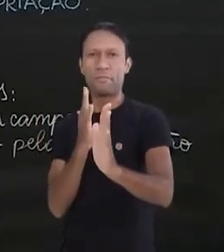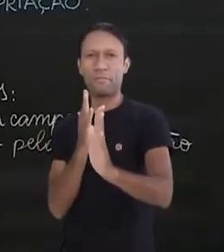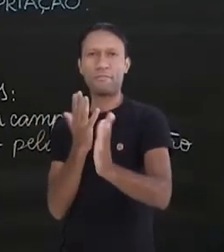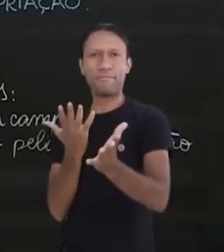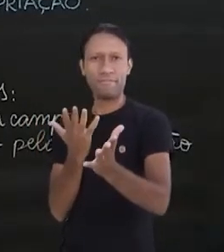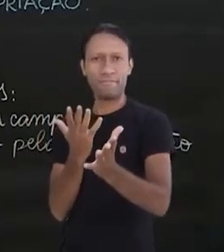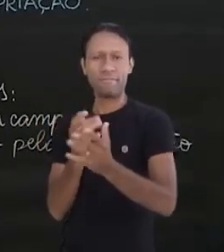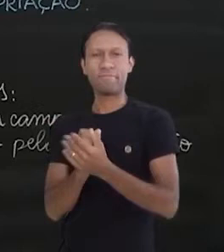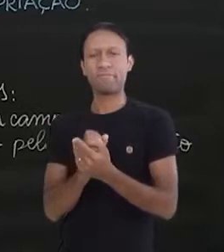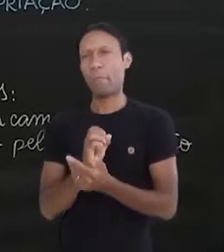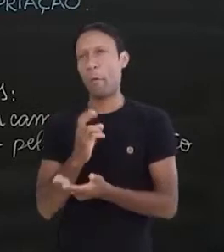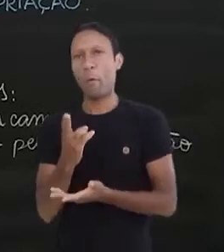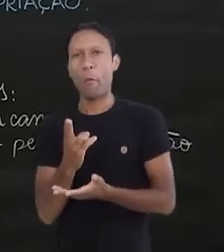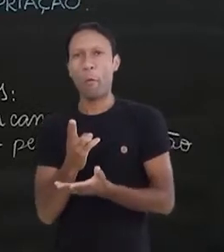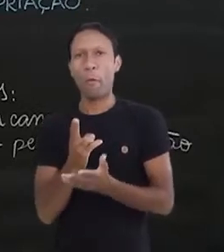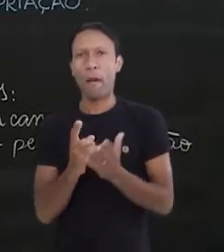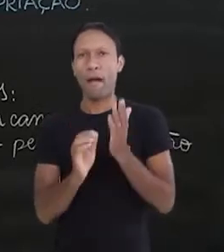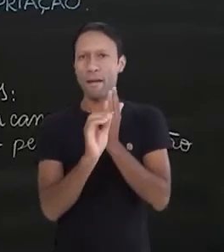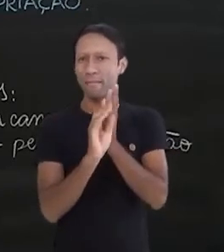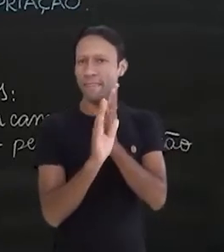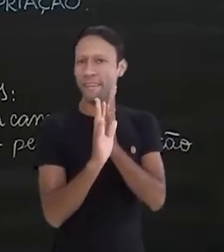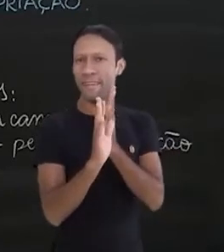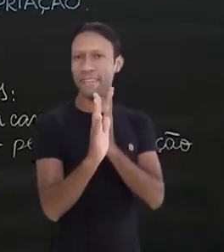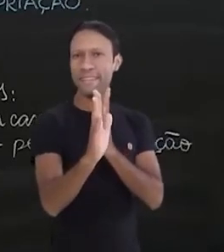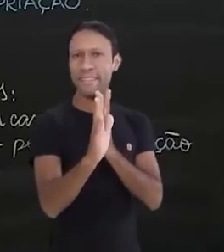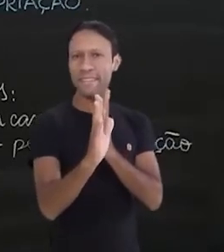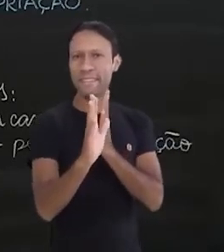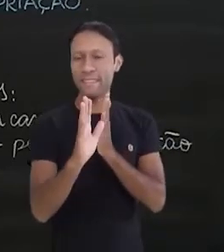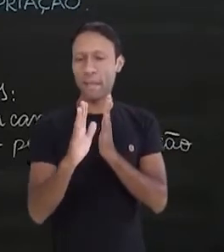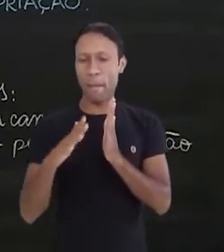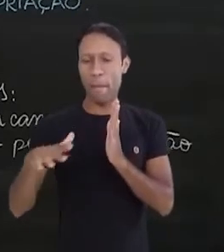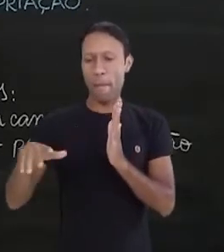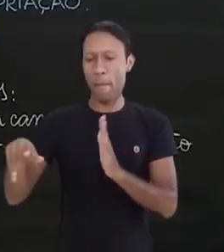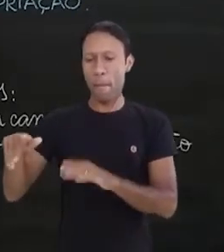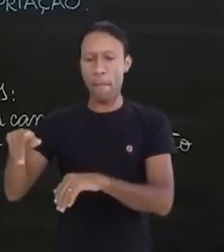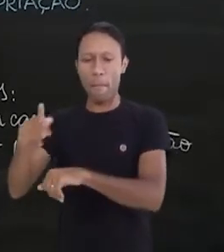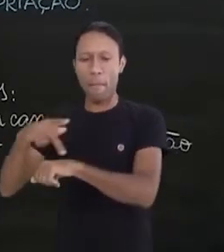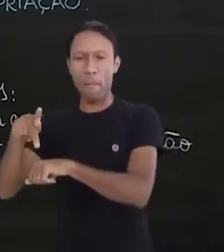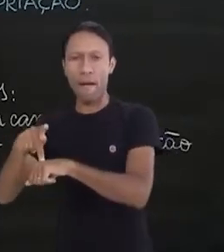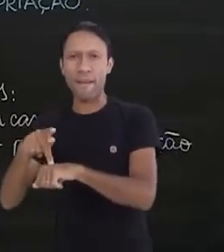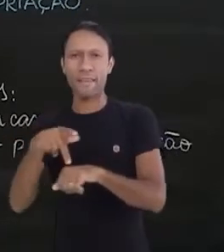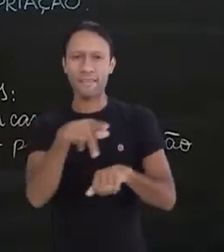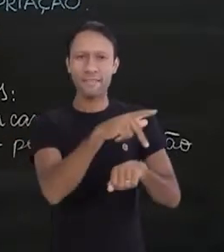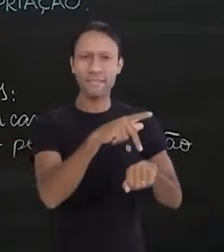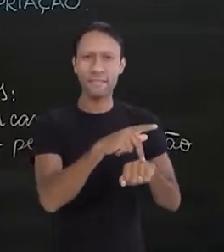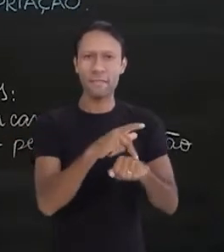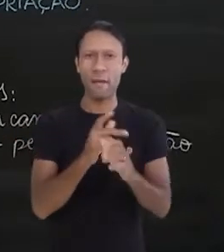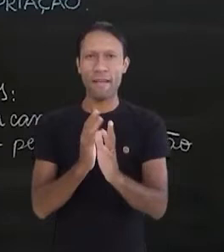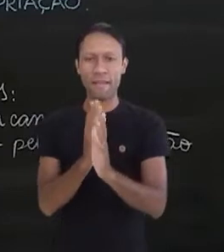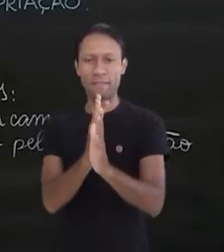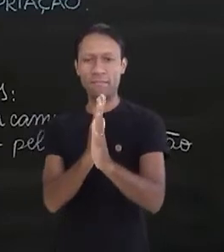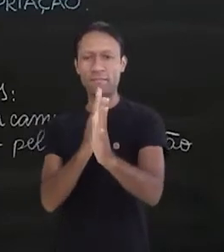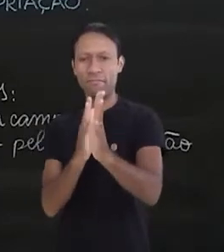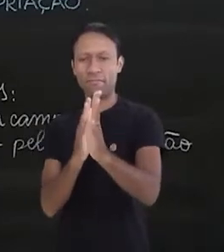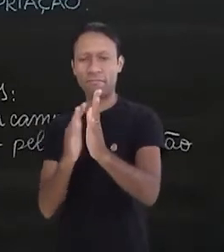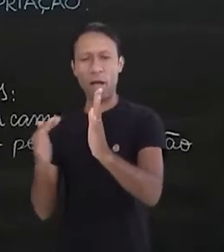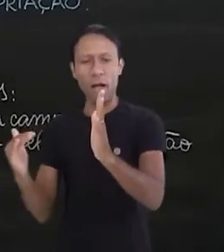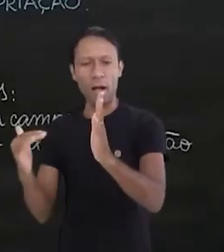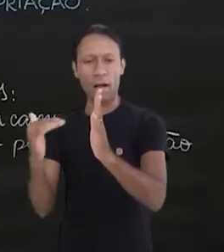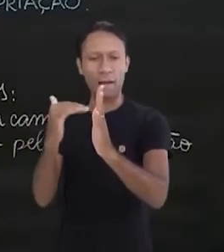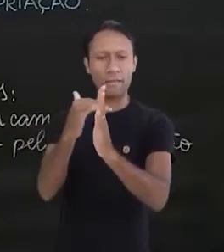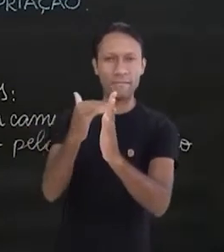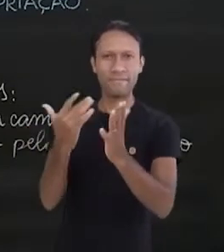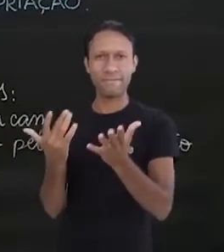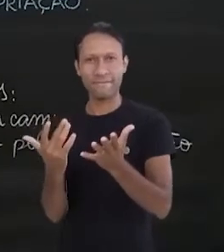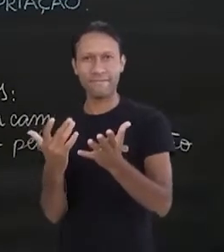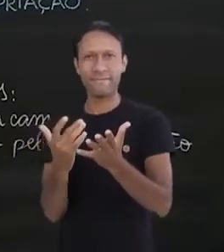por exemplo, as cercas que dividem os Estados Unidos do México, os muros que acabam dividindo